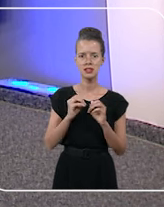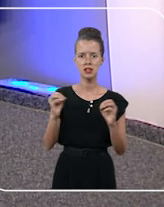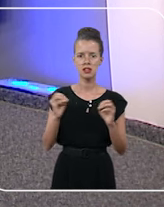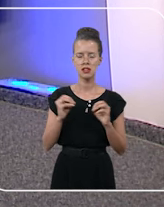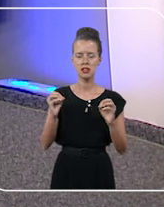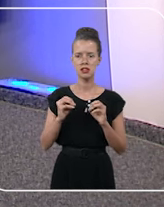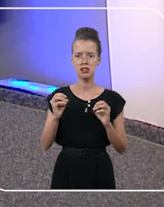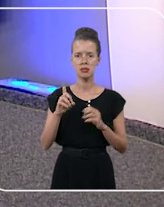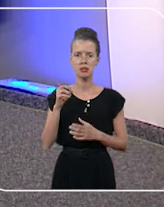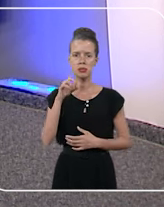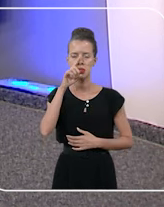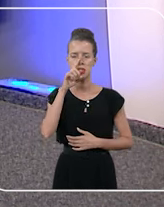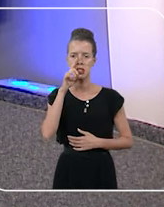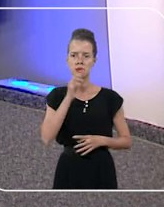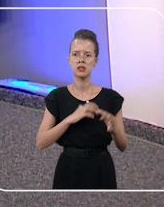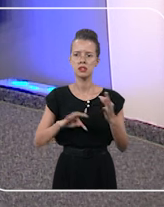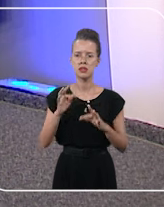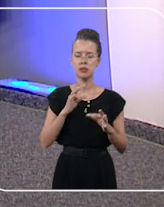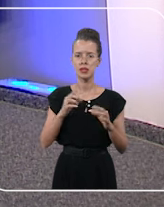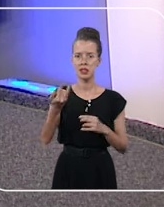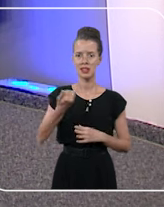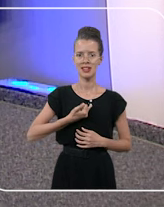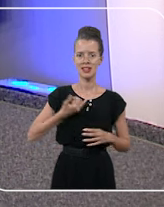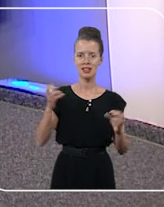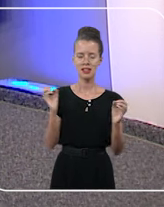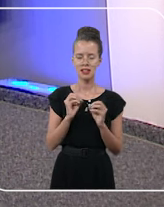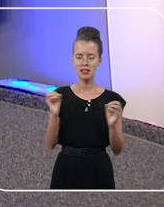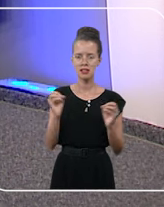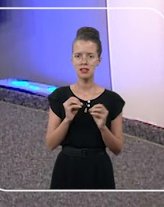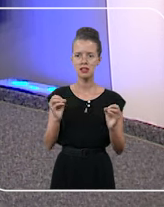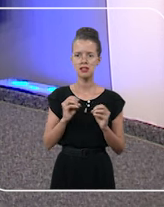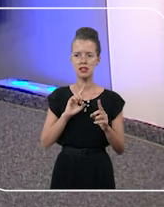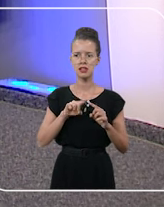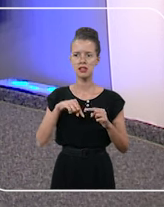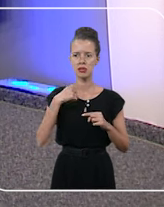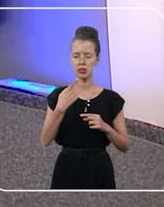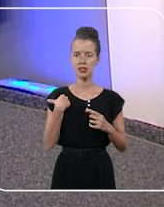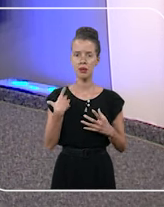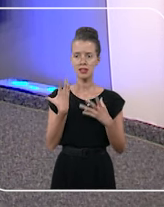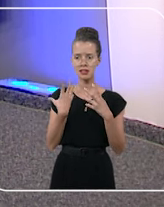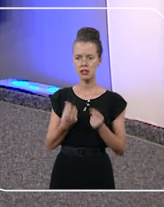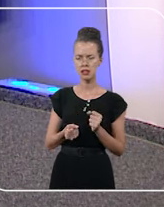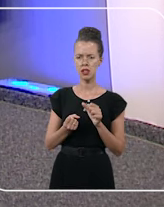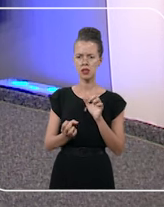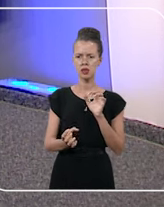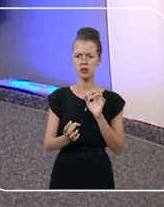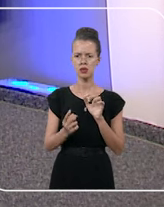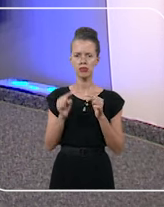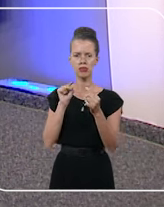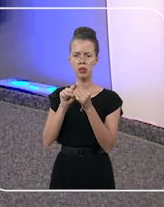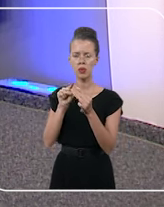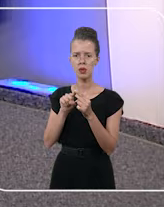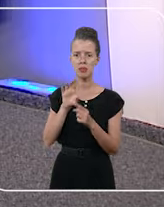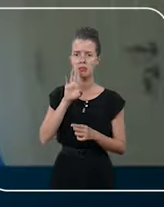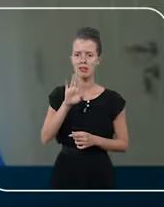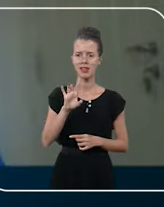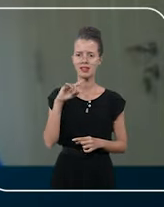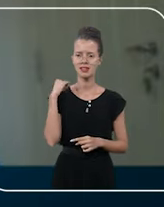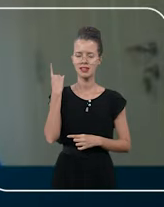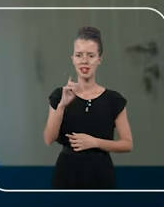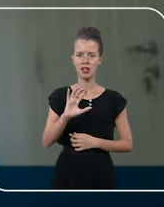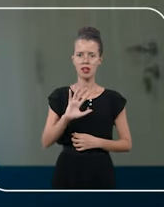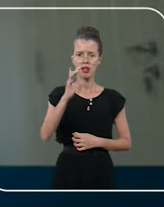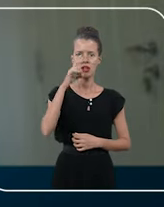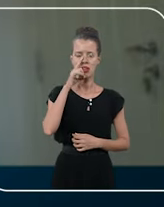e depois desse risco de depois eu aceito esse tratamento, não sabia dos riscos e mesmo assim eu sofro esses riscos,